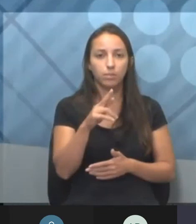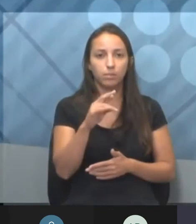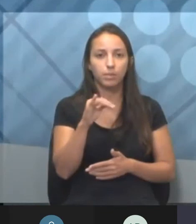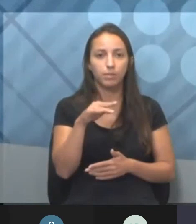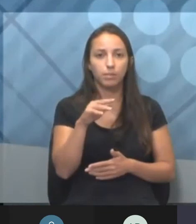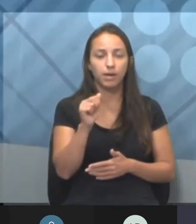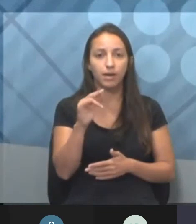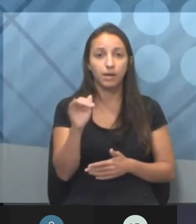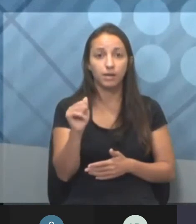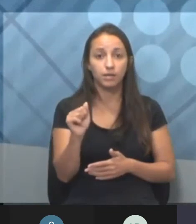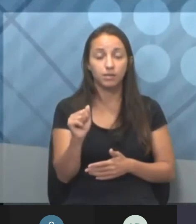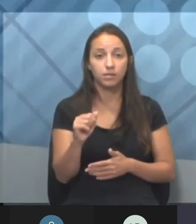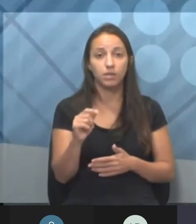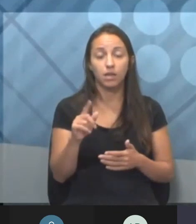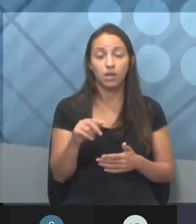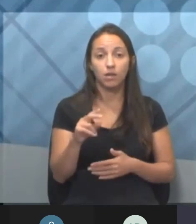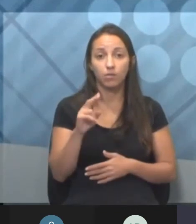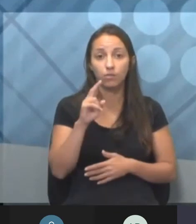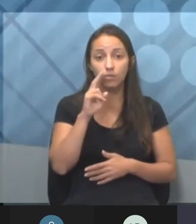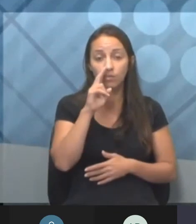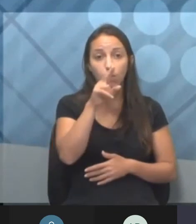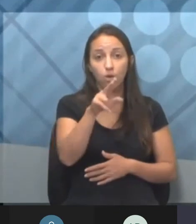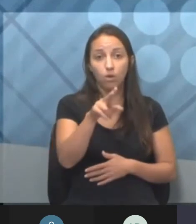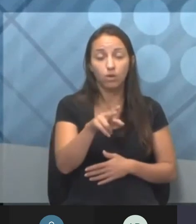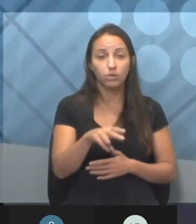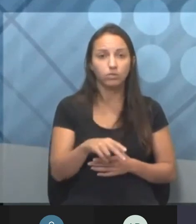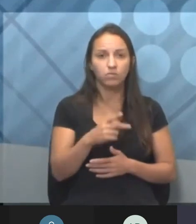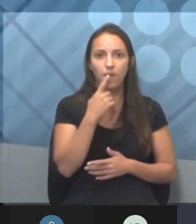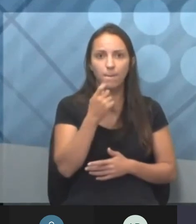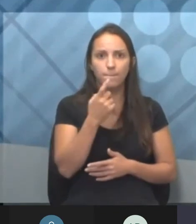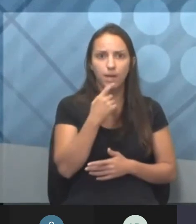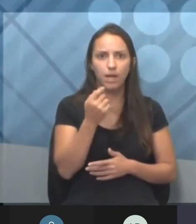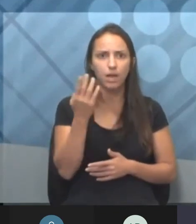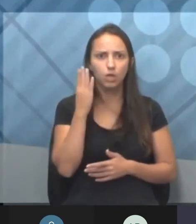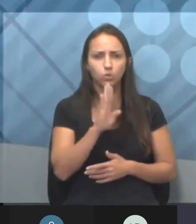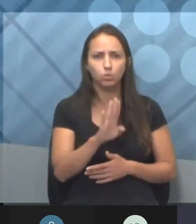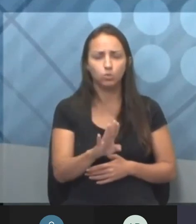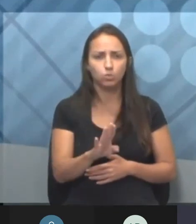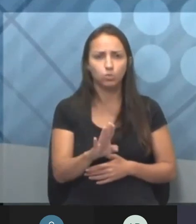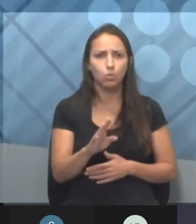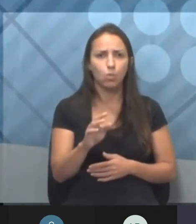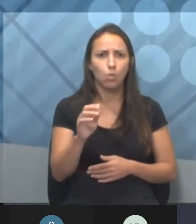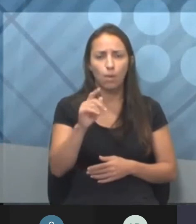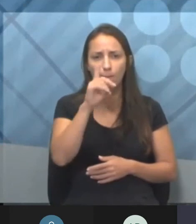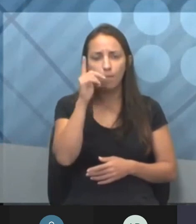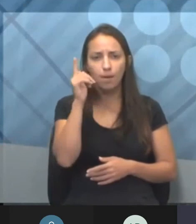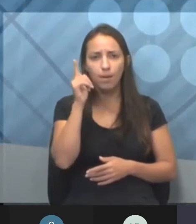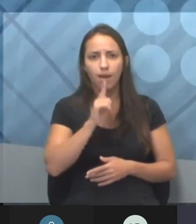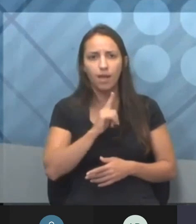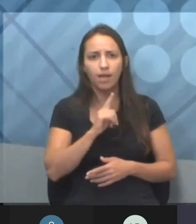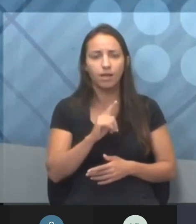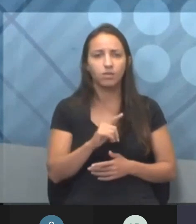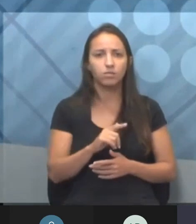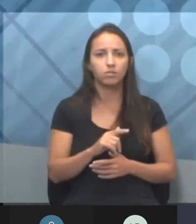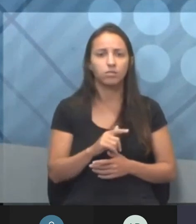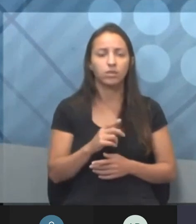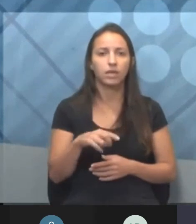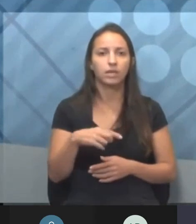que normalmente são cores brutas, né? Como vem na tinta lá, um vermelho, azul, amarelo, aí depois vai